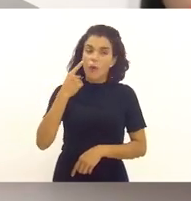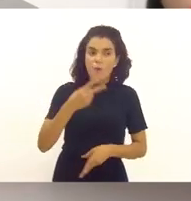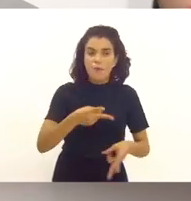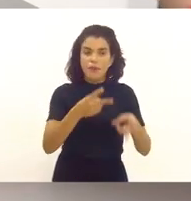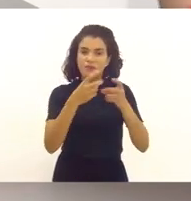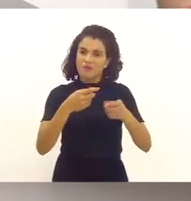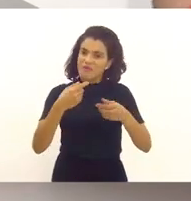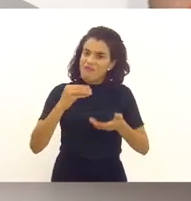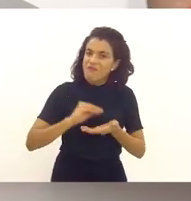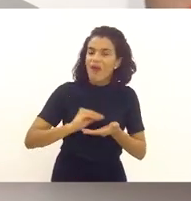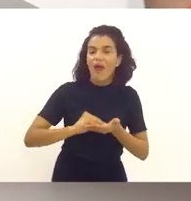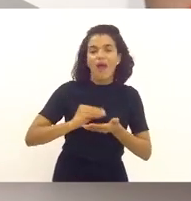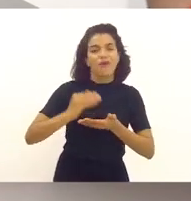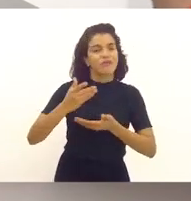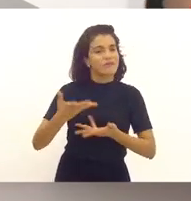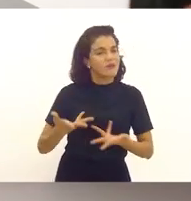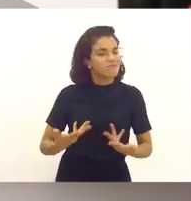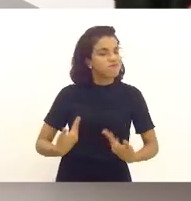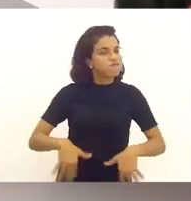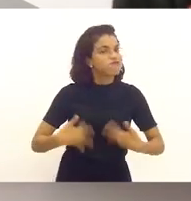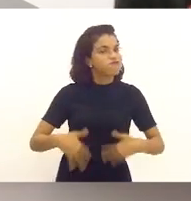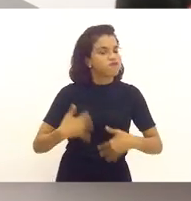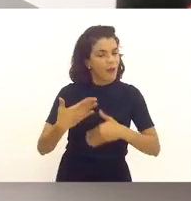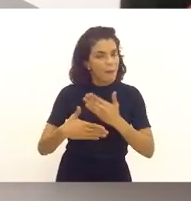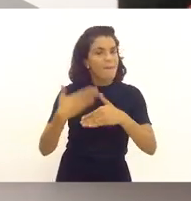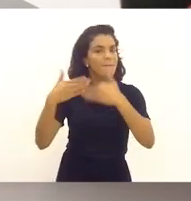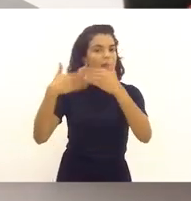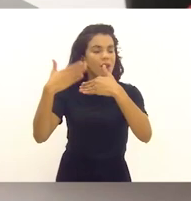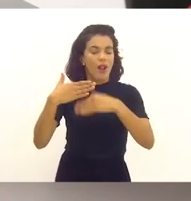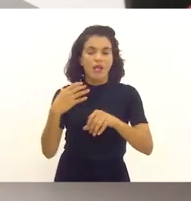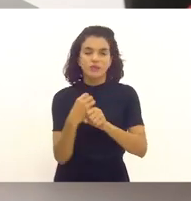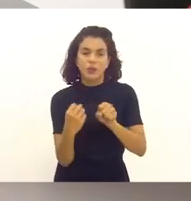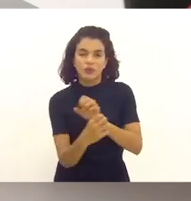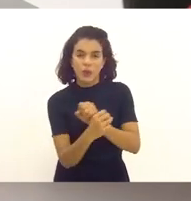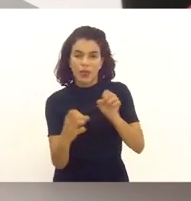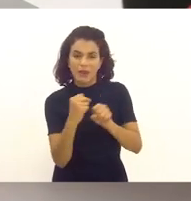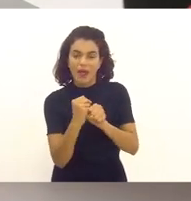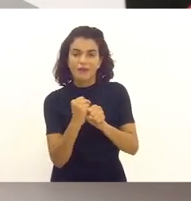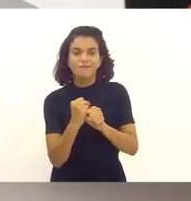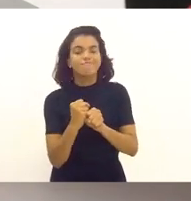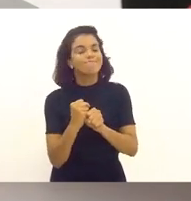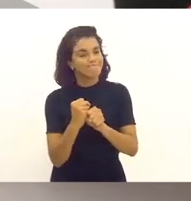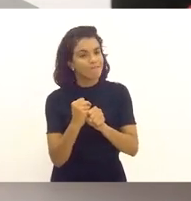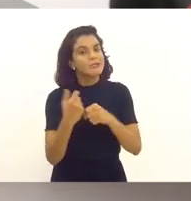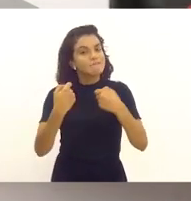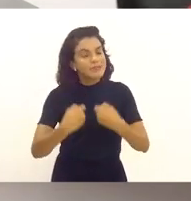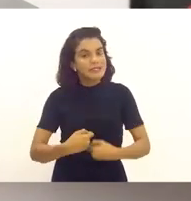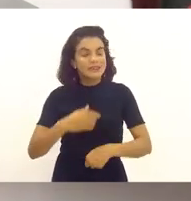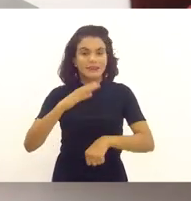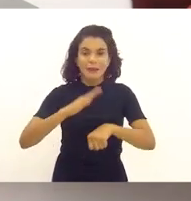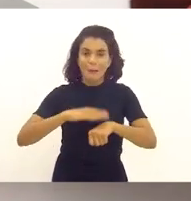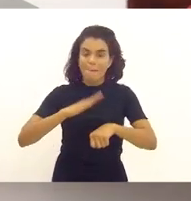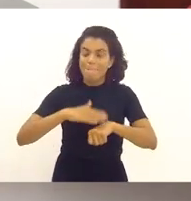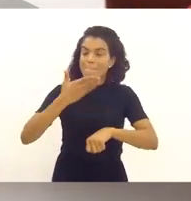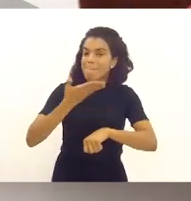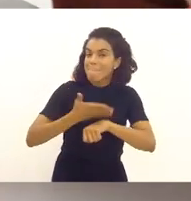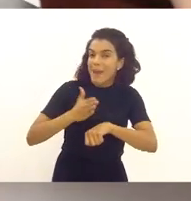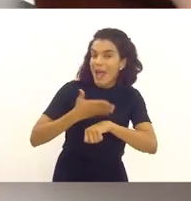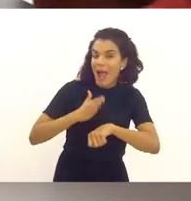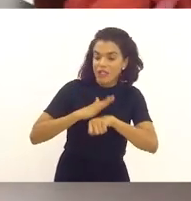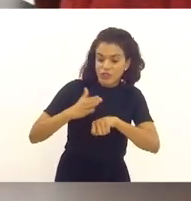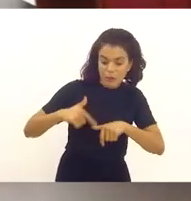avançar esse essa sonoridade ela precisa de fato acontecer na prática né